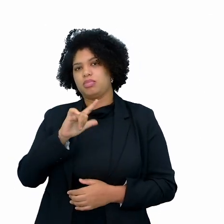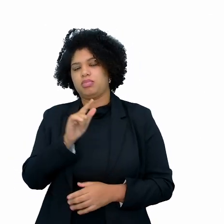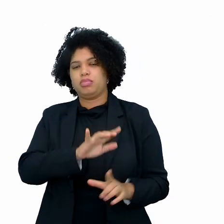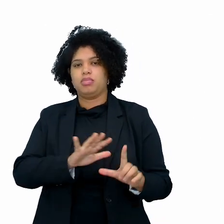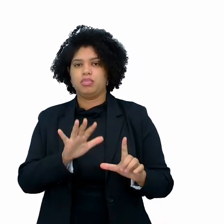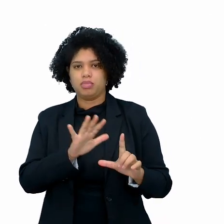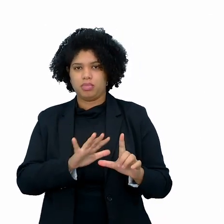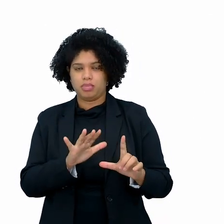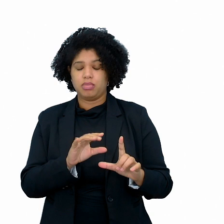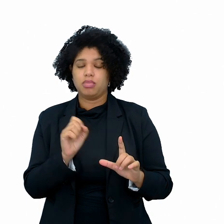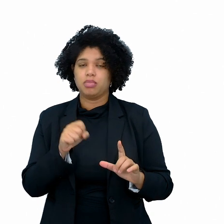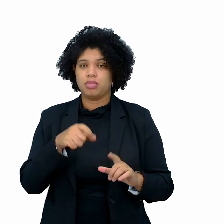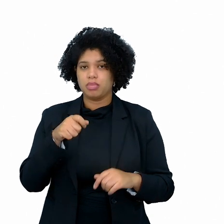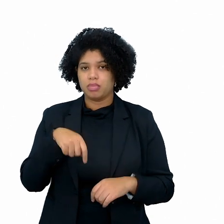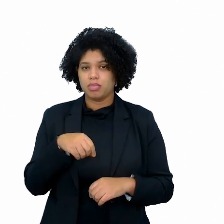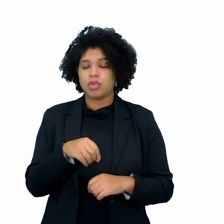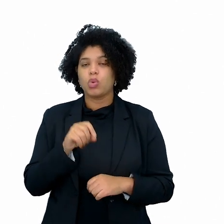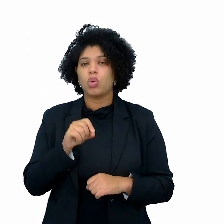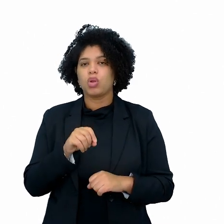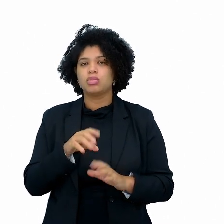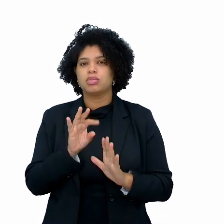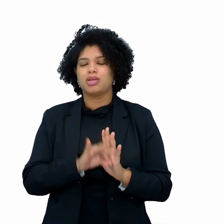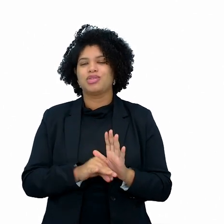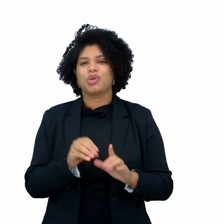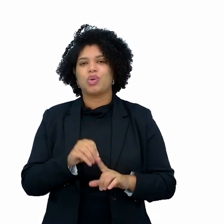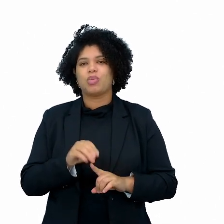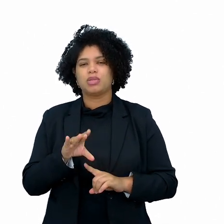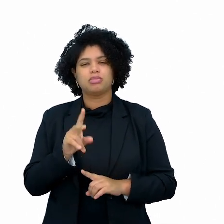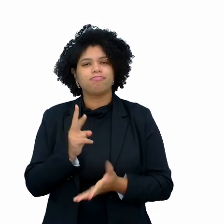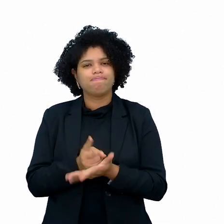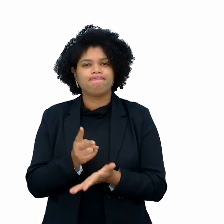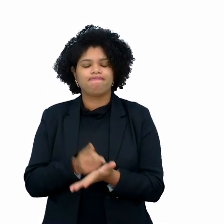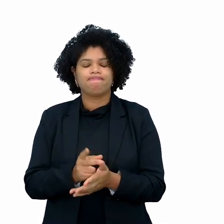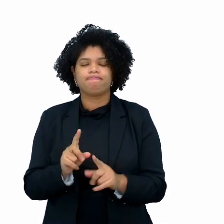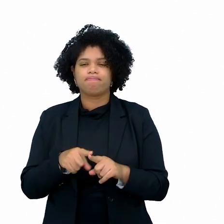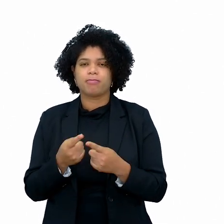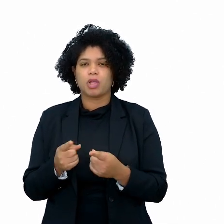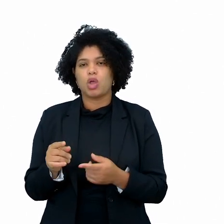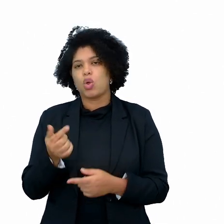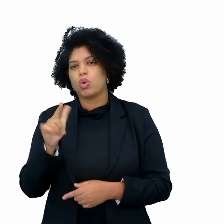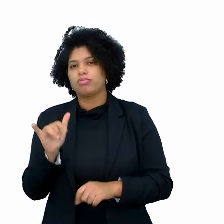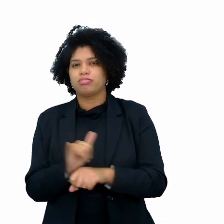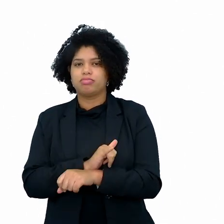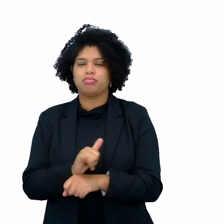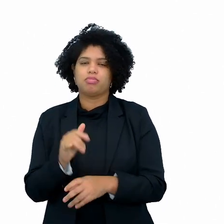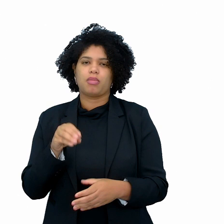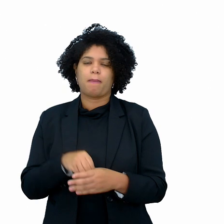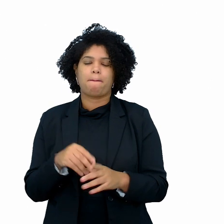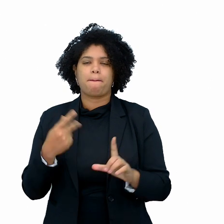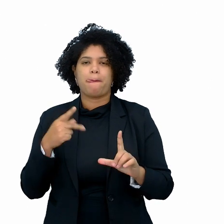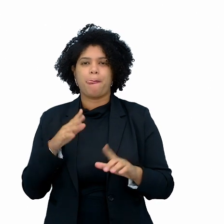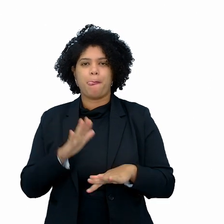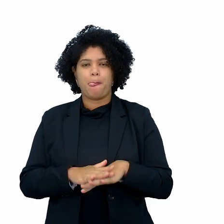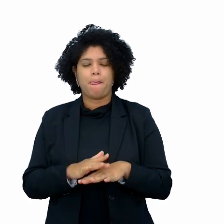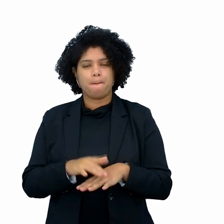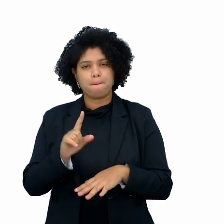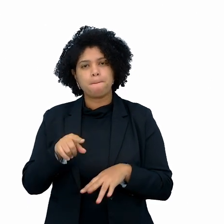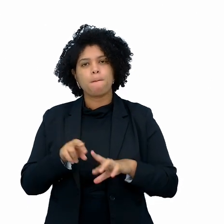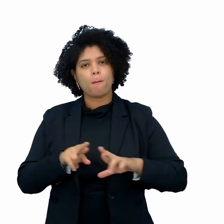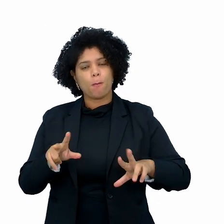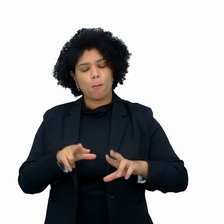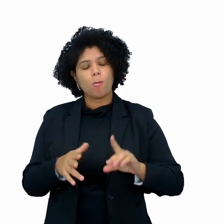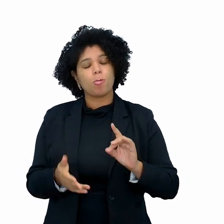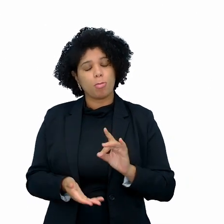a ideia do compartilhar o texto é a mesma, mas o caminho dentro da plataforma para fazer vai ser um pouquinho